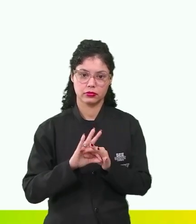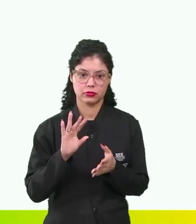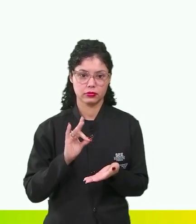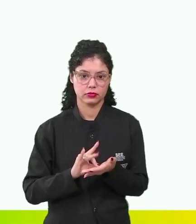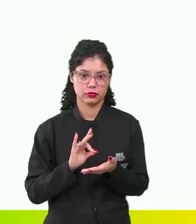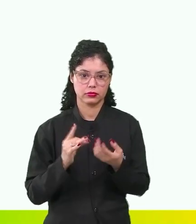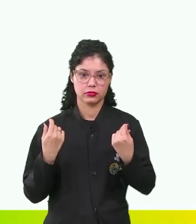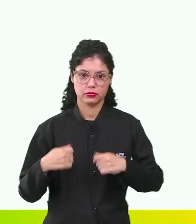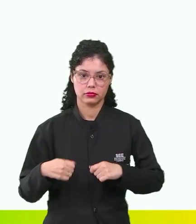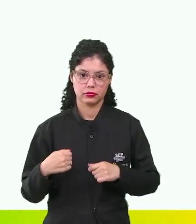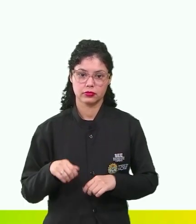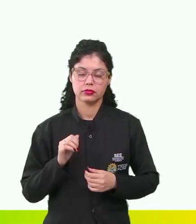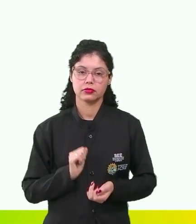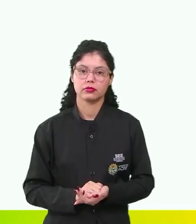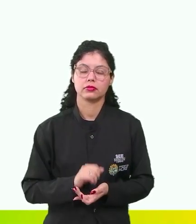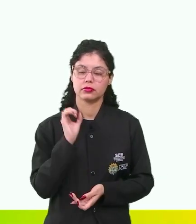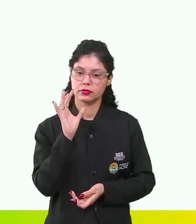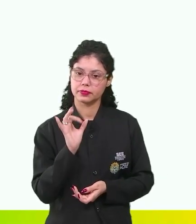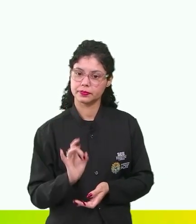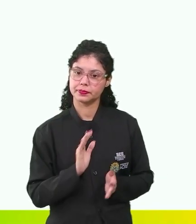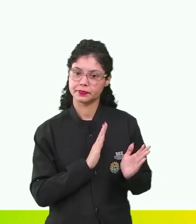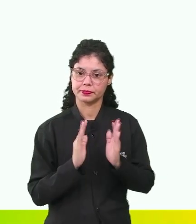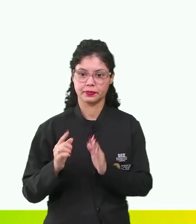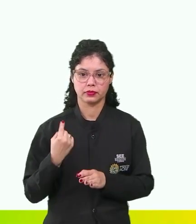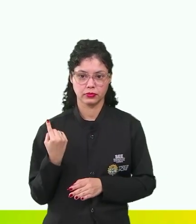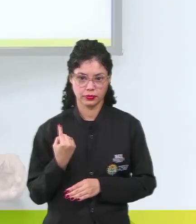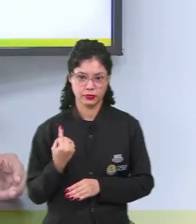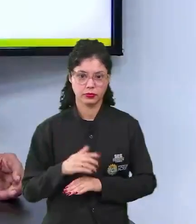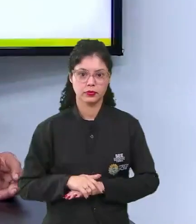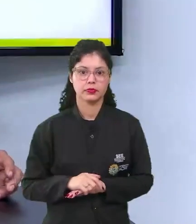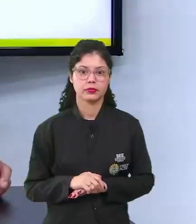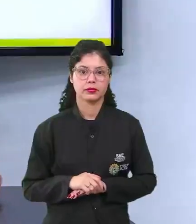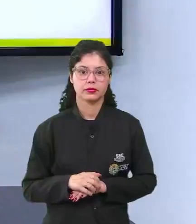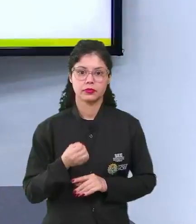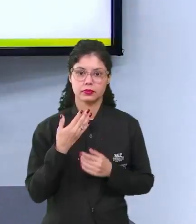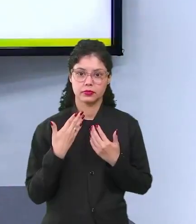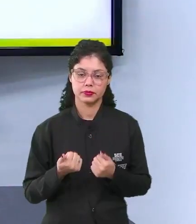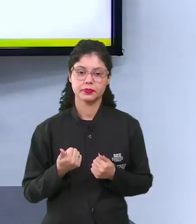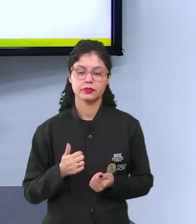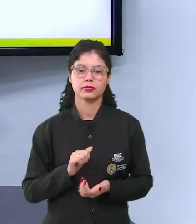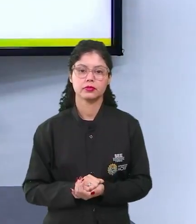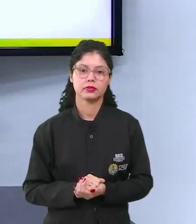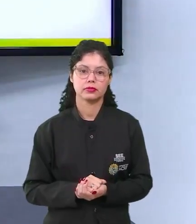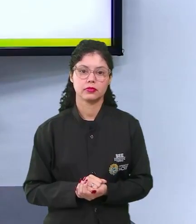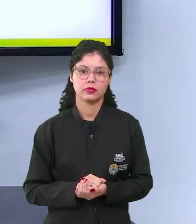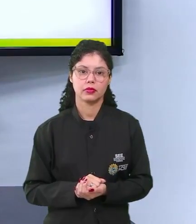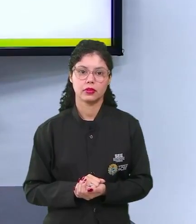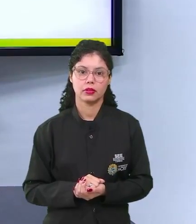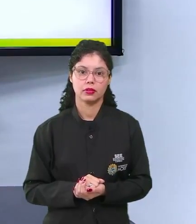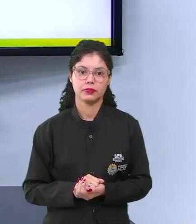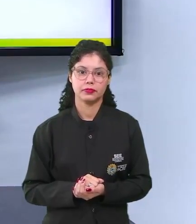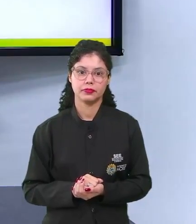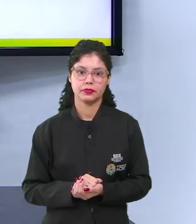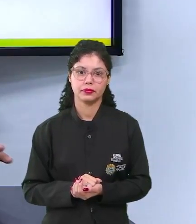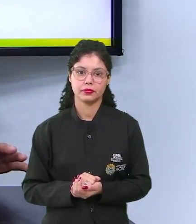verdadeira necessidade por parte do indivíduo, não é? Muito bem. Então agora, para